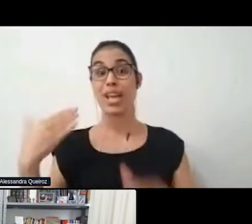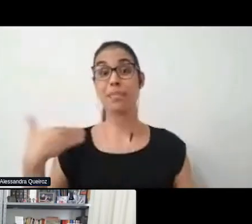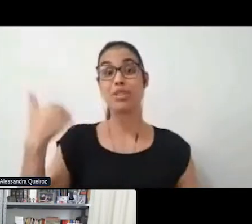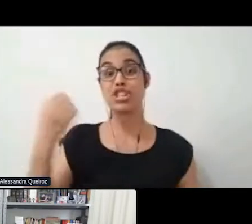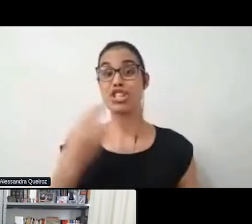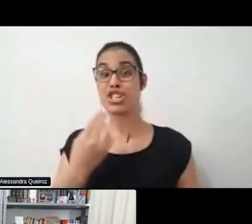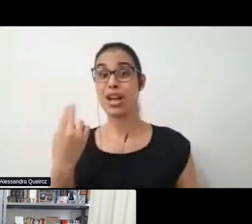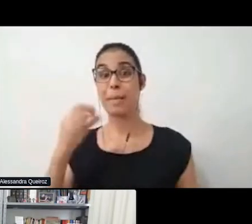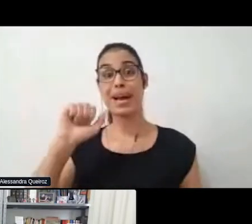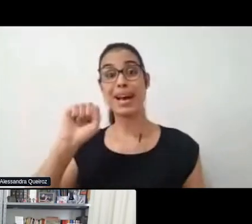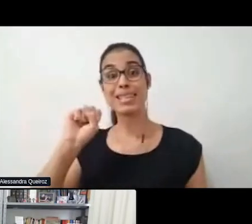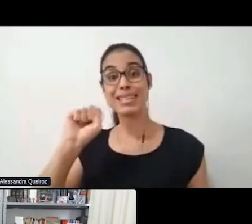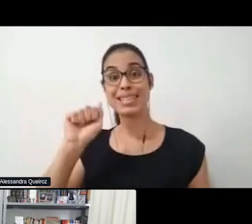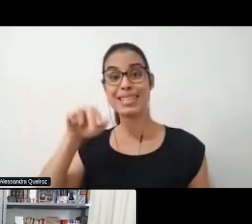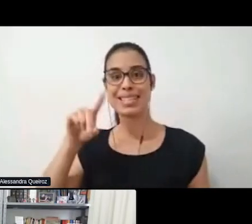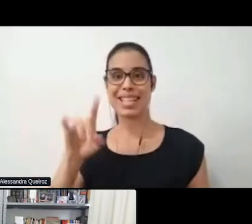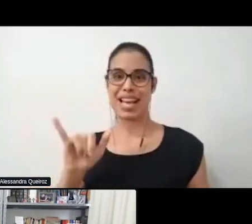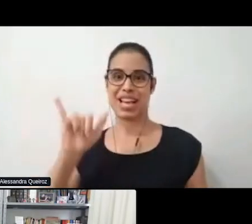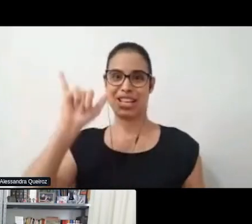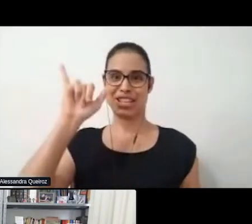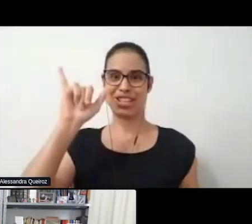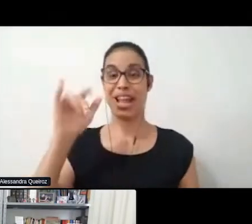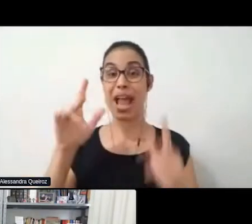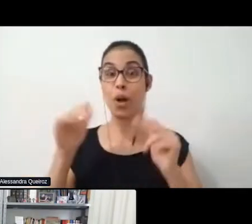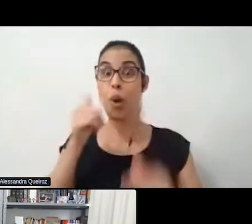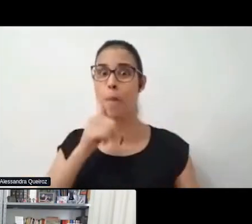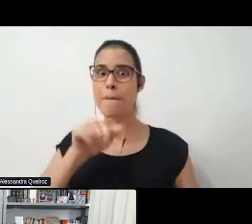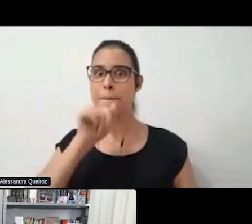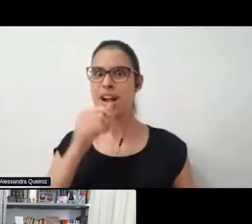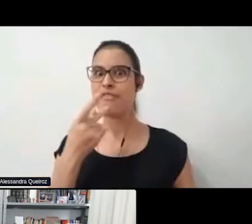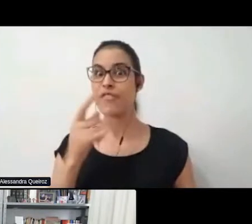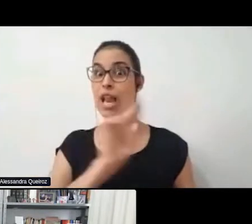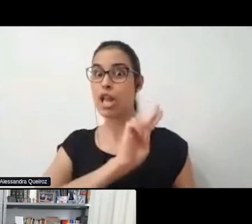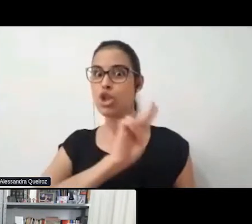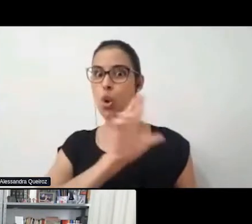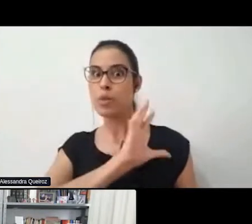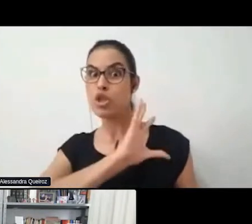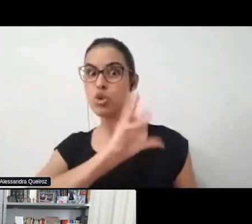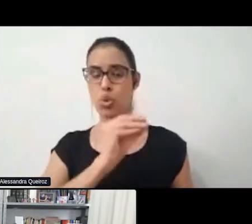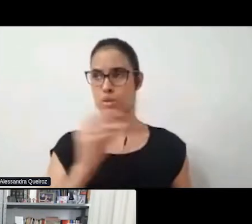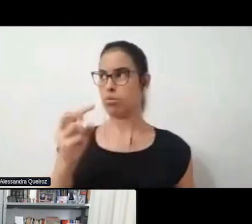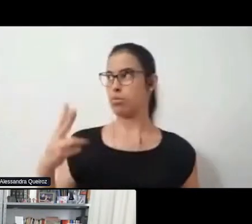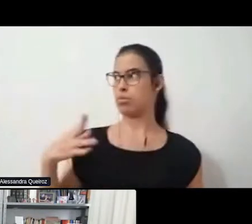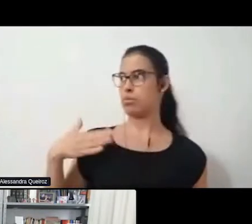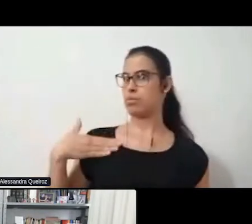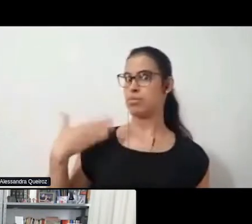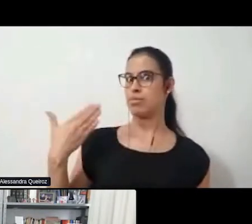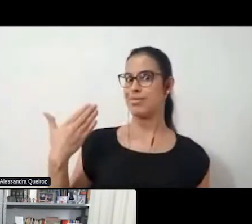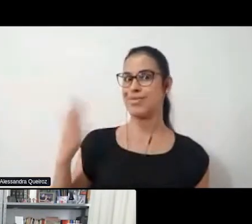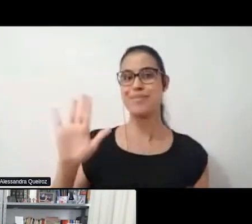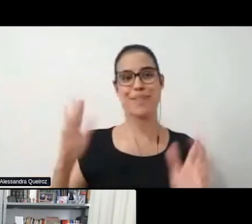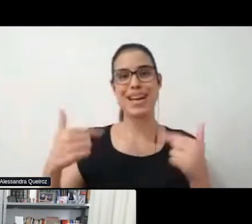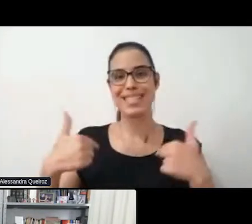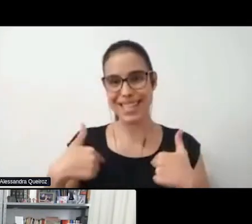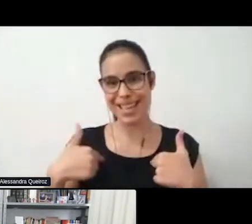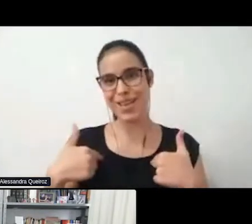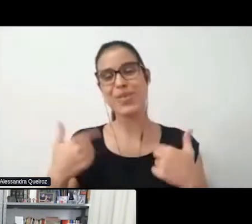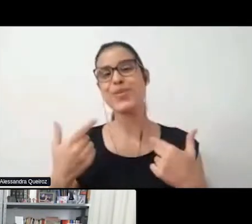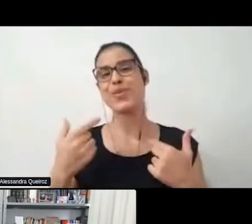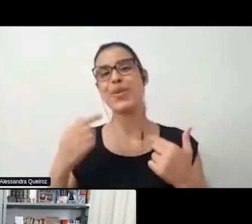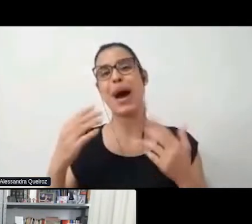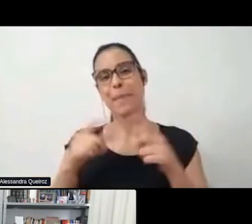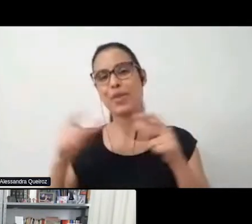fala o nome completo, você já se assusta? É eu em relação ao Sandiara já. Tenho 21 anos, atuo